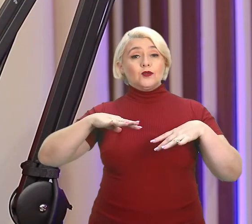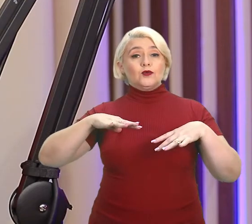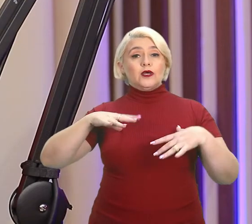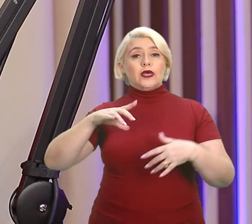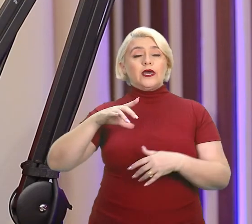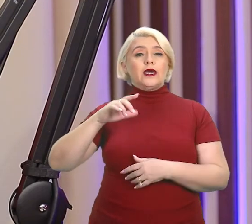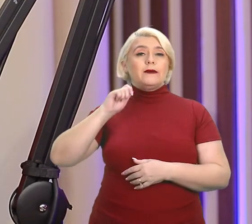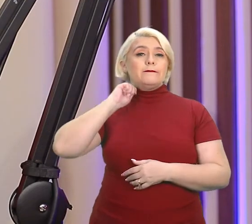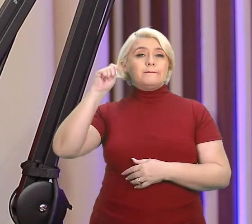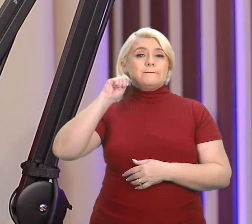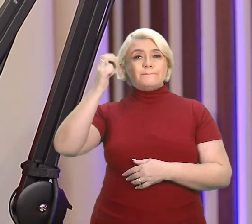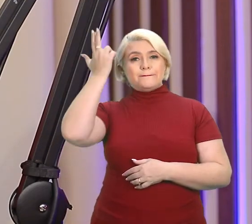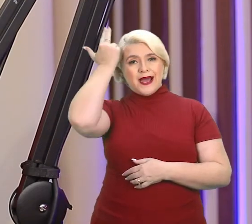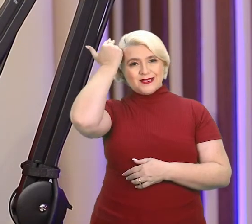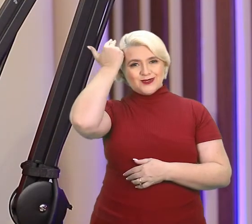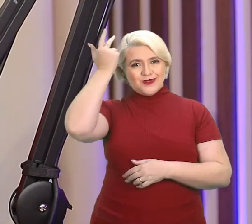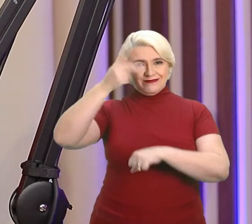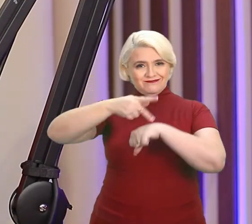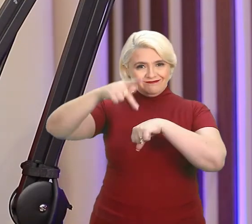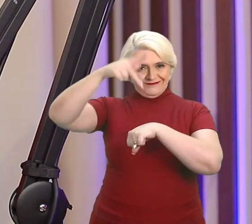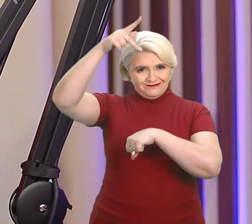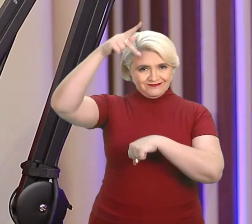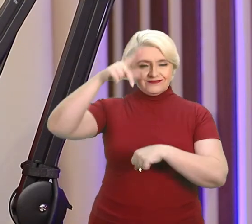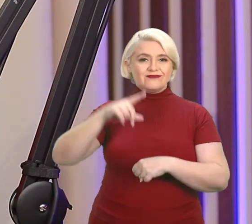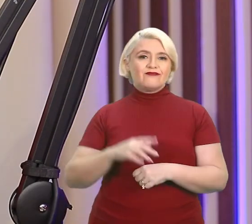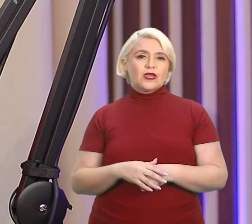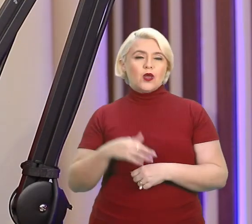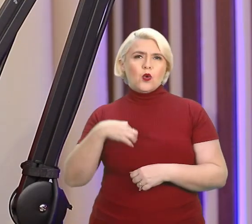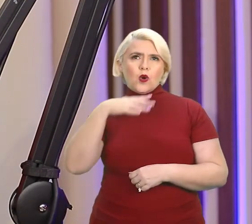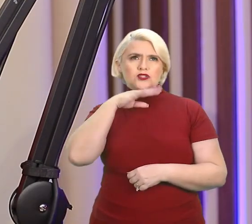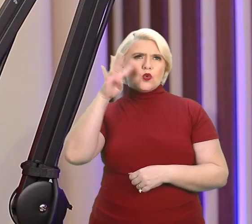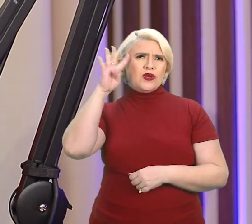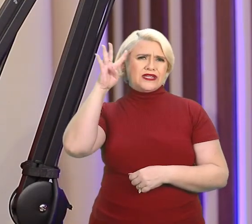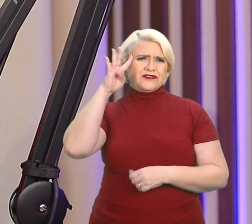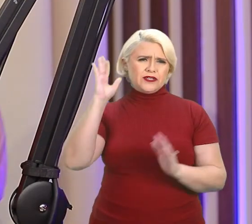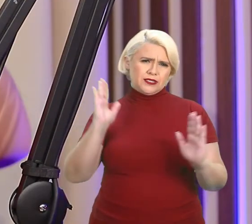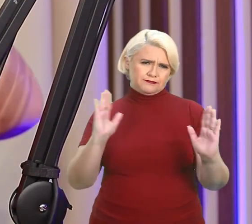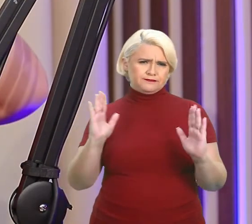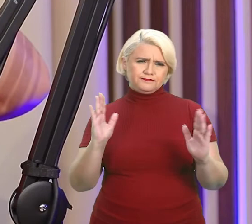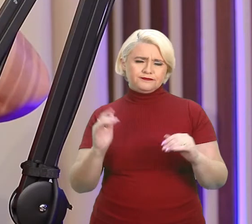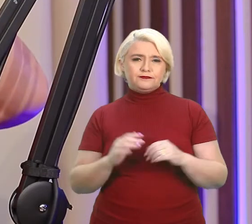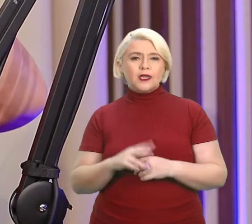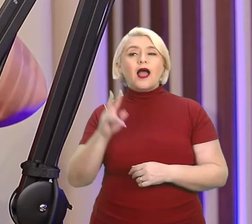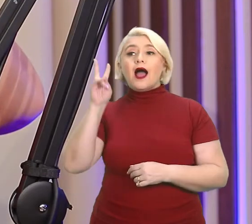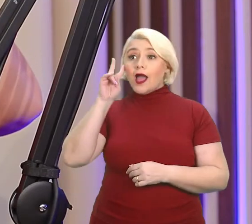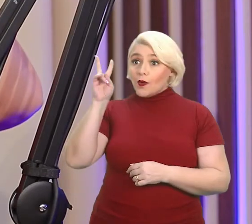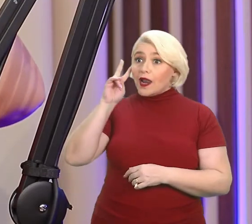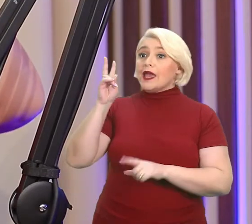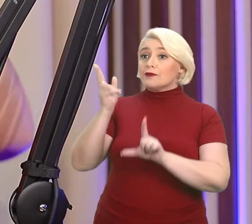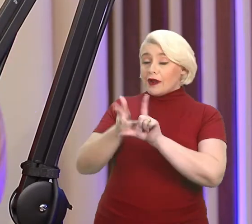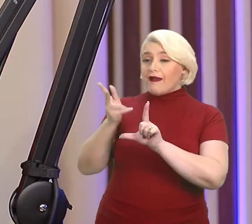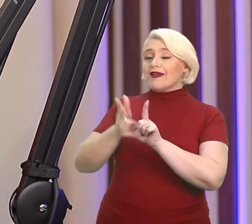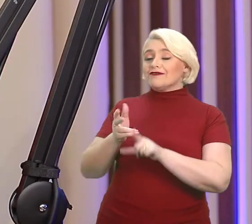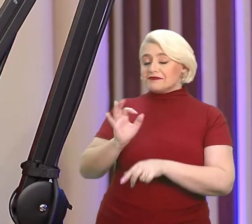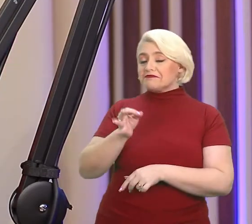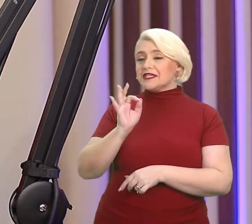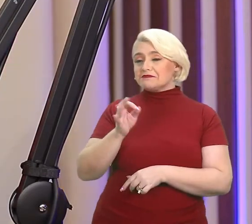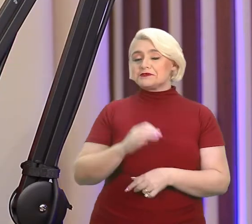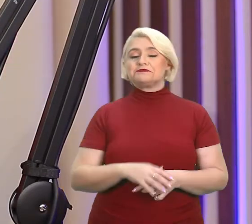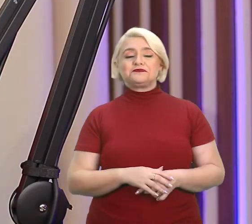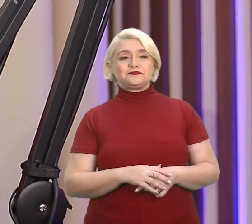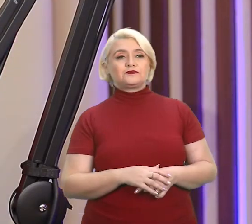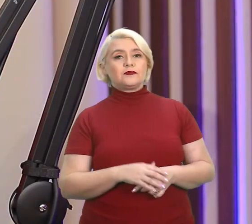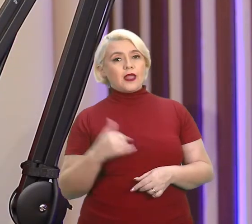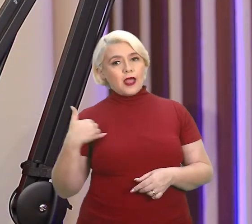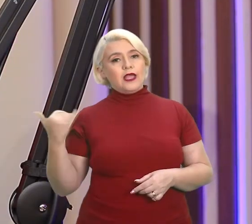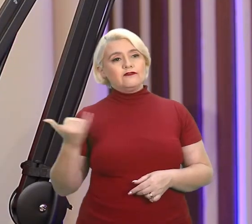o feriado da Páscoa. Sim. Acho que era uma quarta-feira, quinta-feira de Páscoa. Eu lembro dessa live. E aí